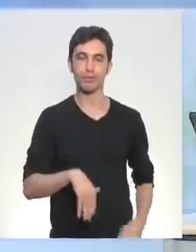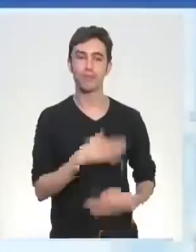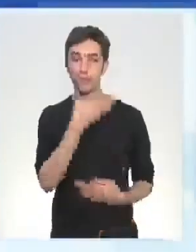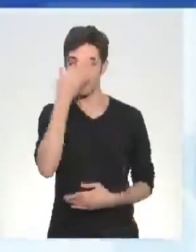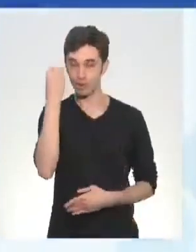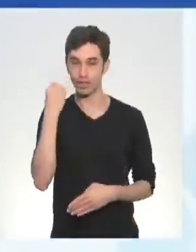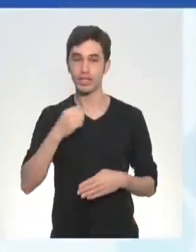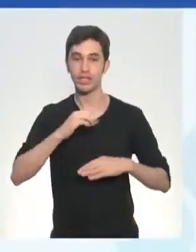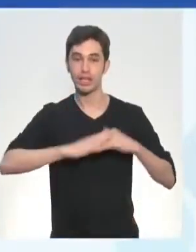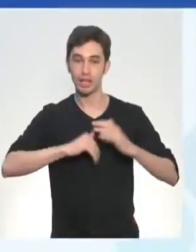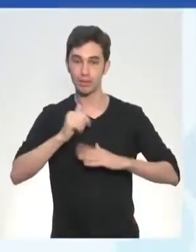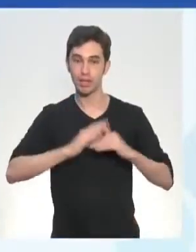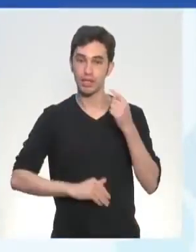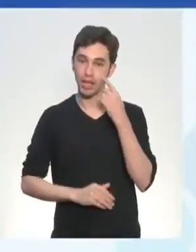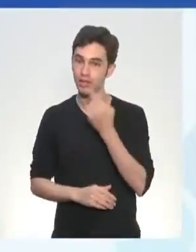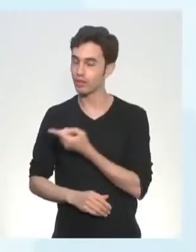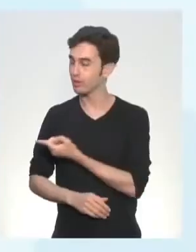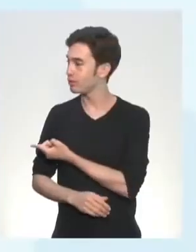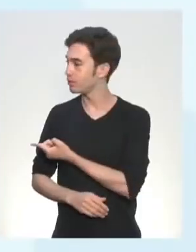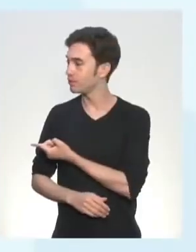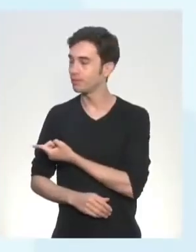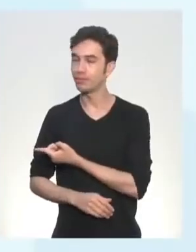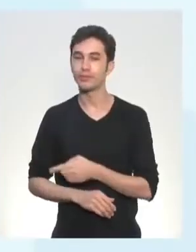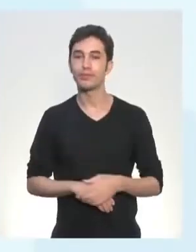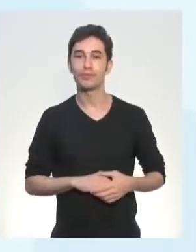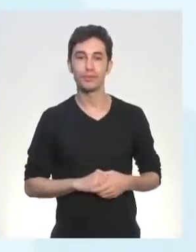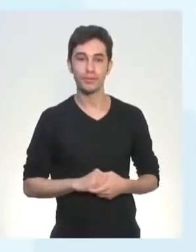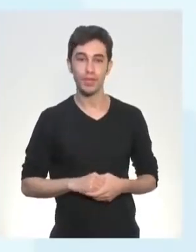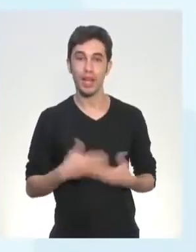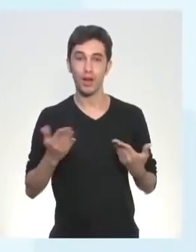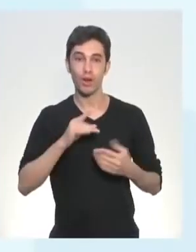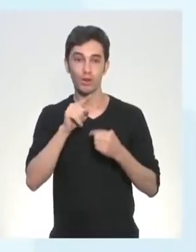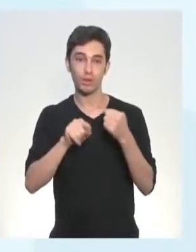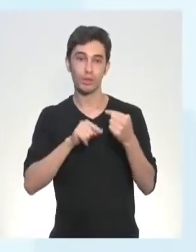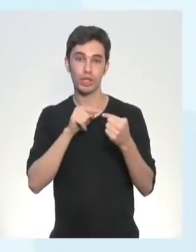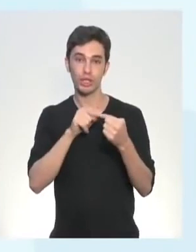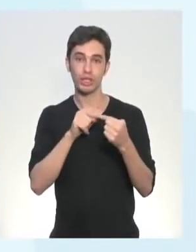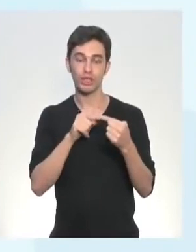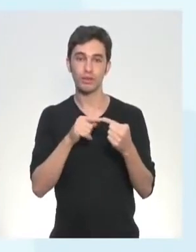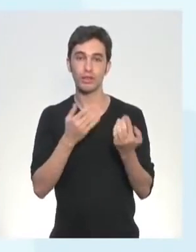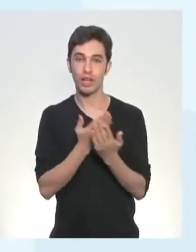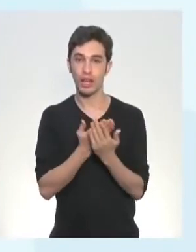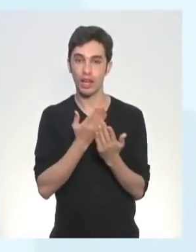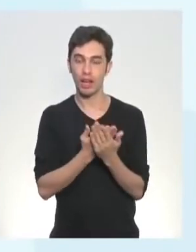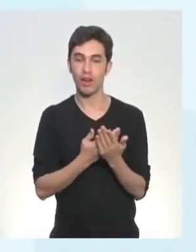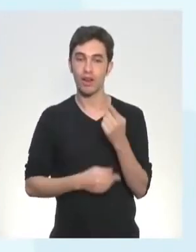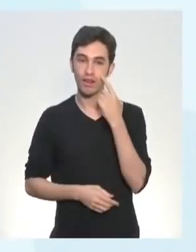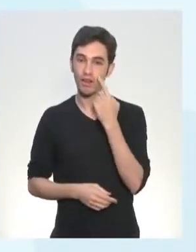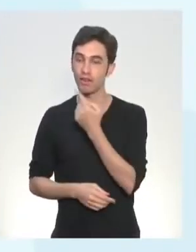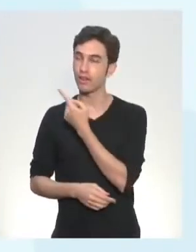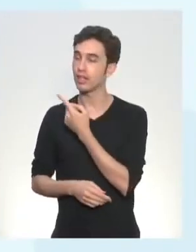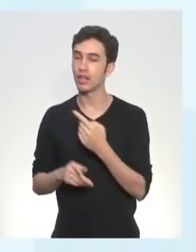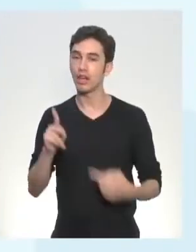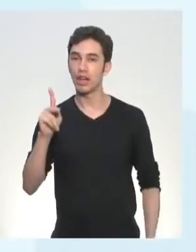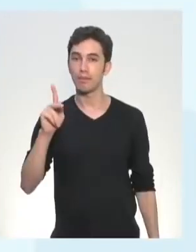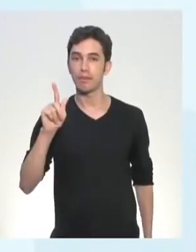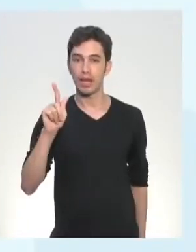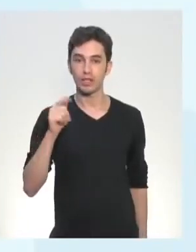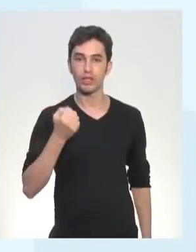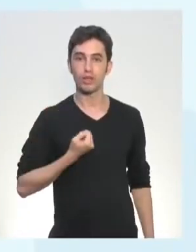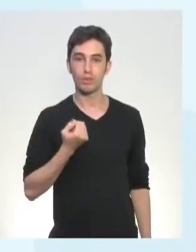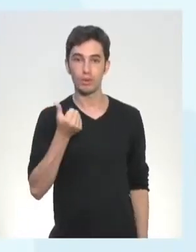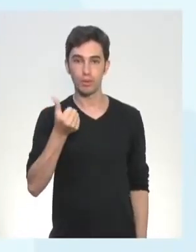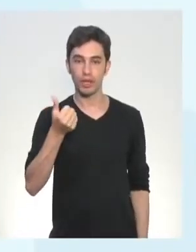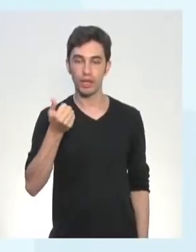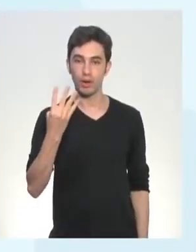está aí, o professor gosta da habilidade, está aí a habilidade. Então, vamos para os objetivos da aula de hoje. Esses objetivos estão lá na página 64